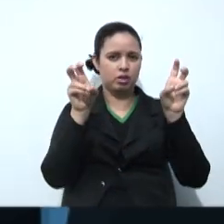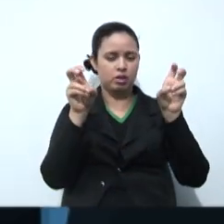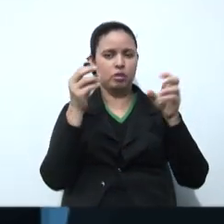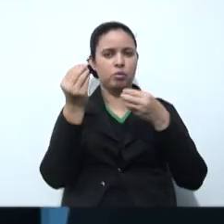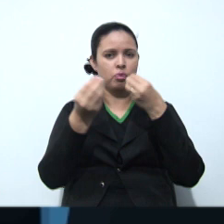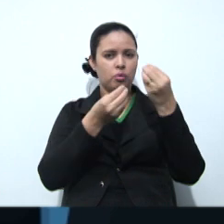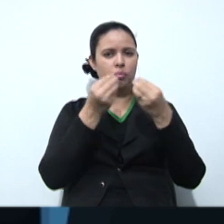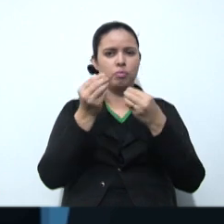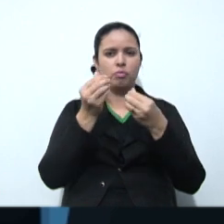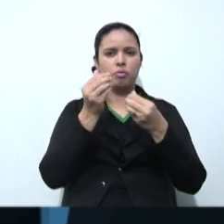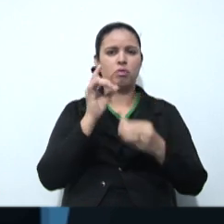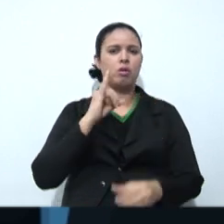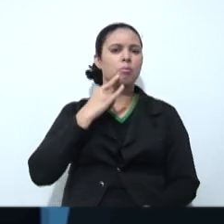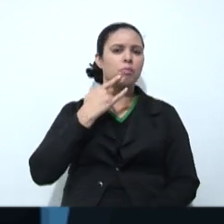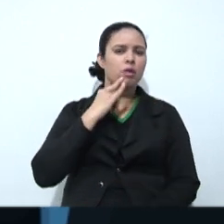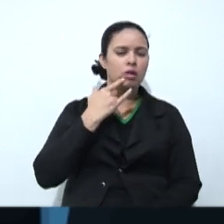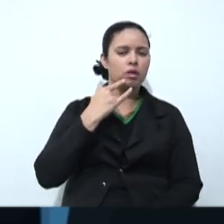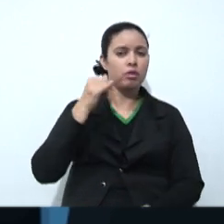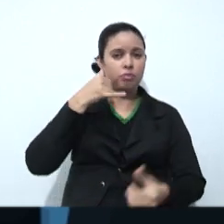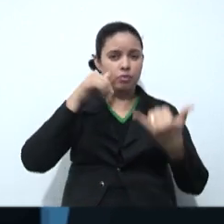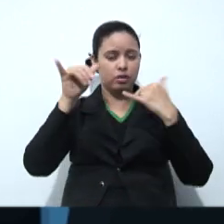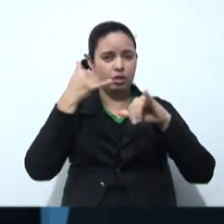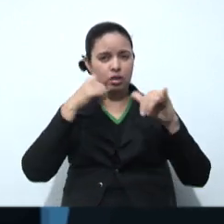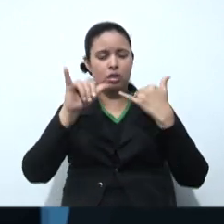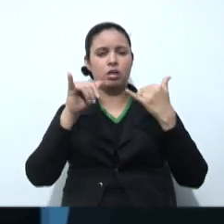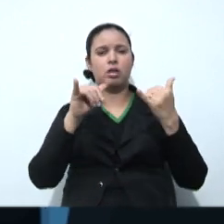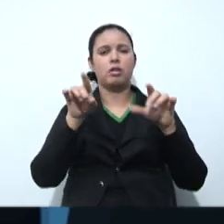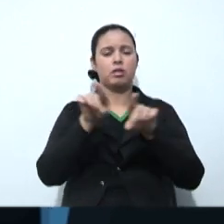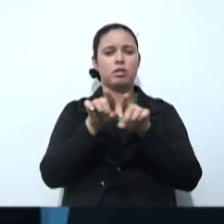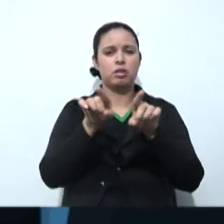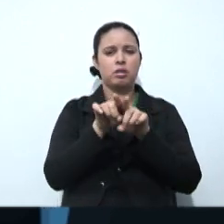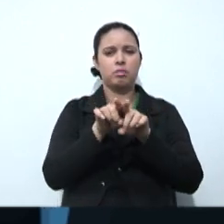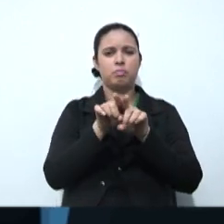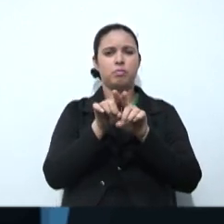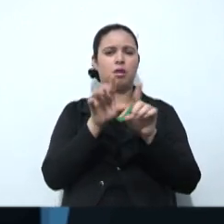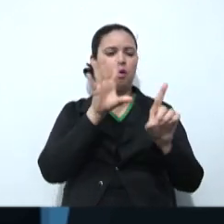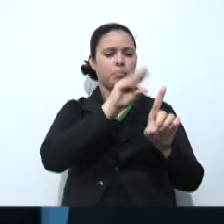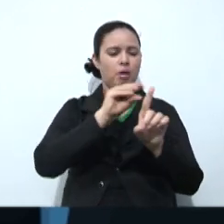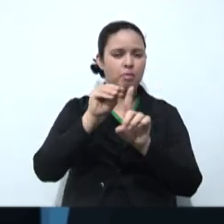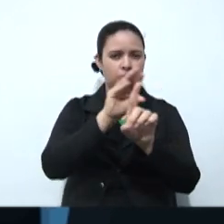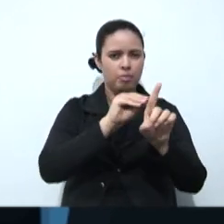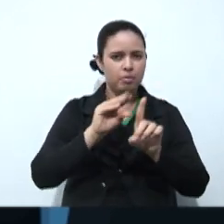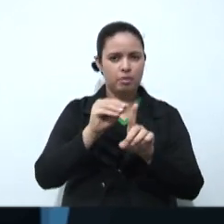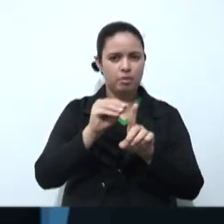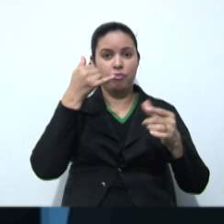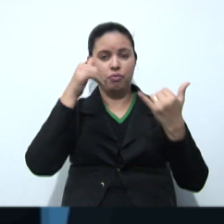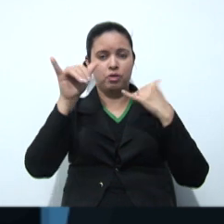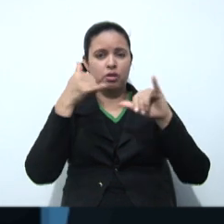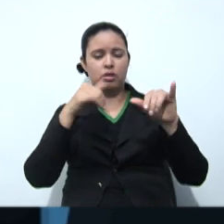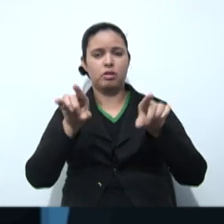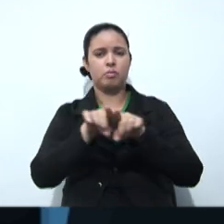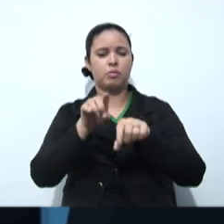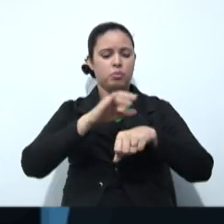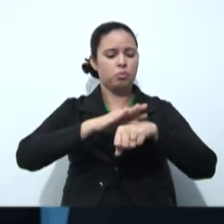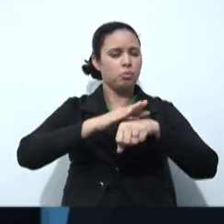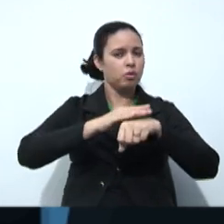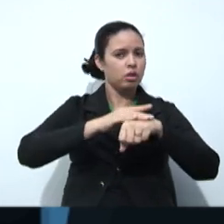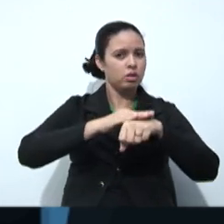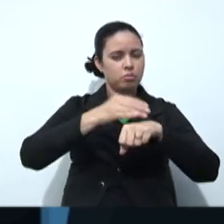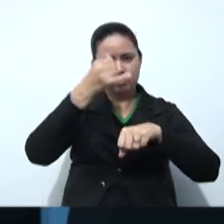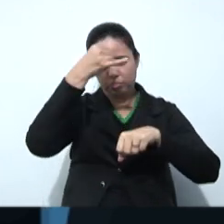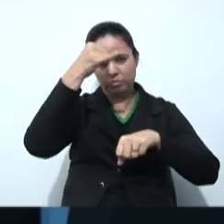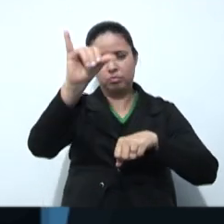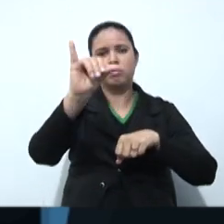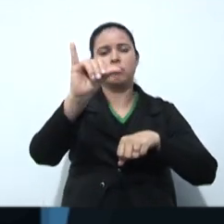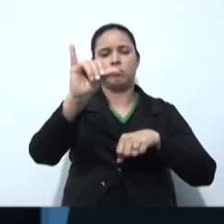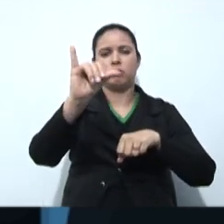ao alcoolismo, assédio moral e sexual no ambiente de trabalho, prevenção a doenças sexualmente transmissíveis e